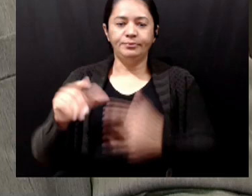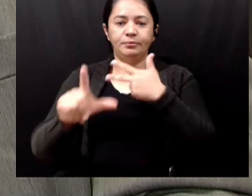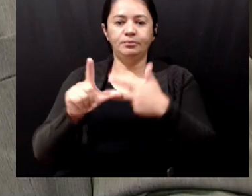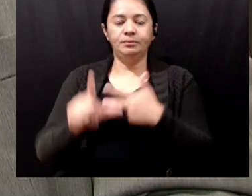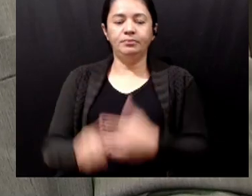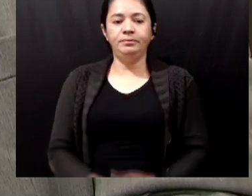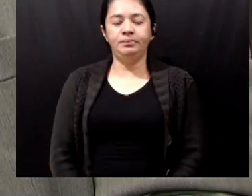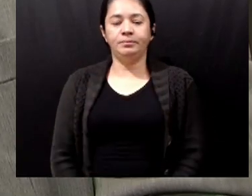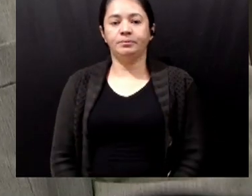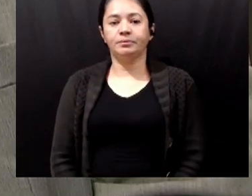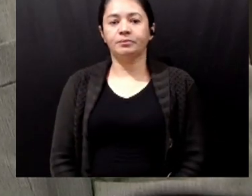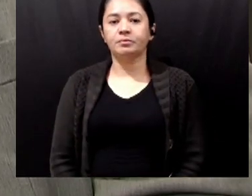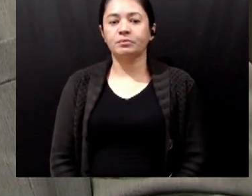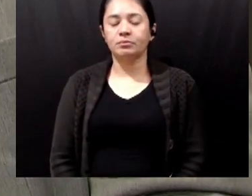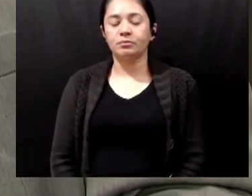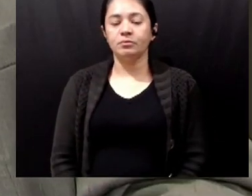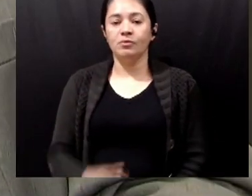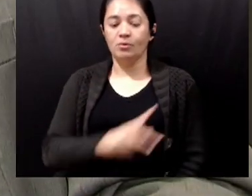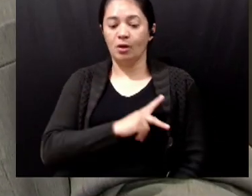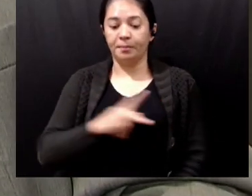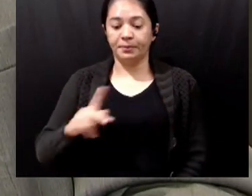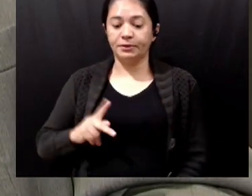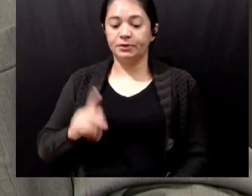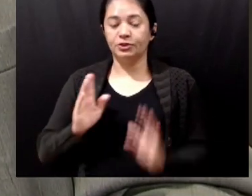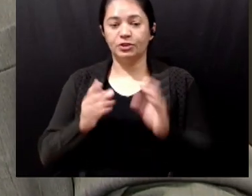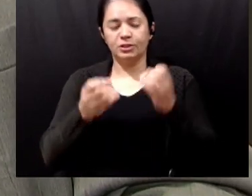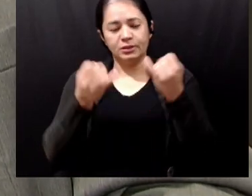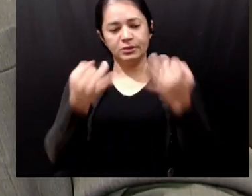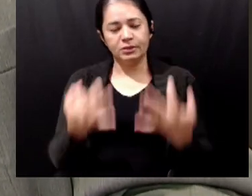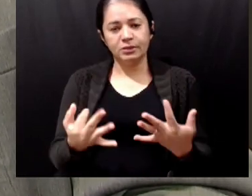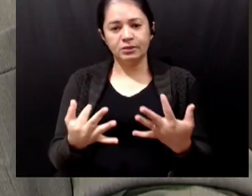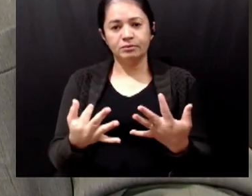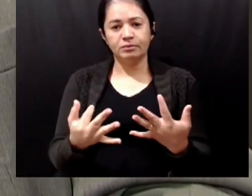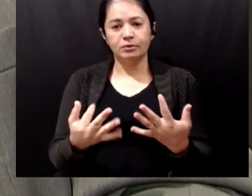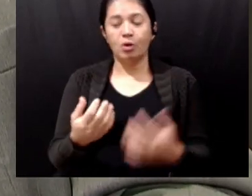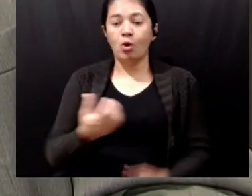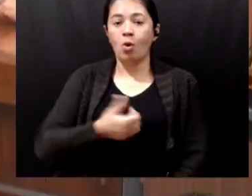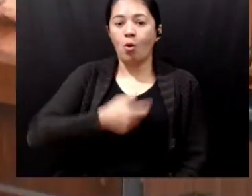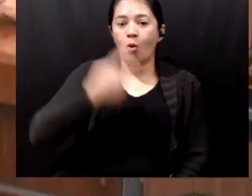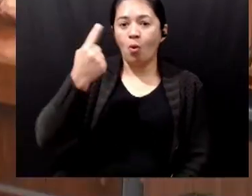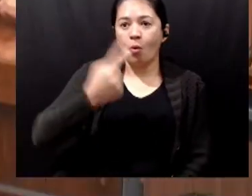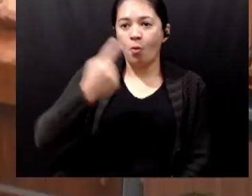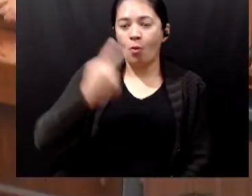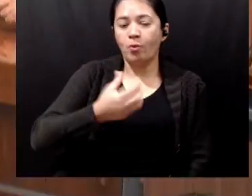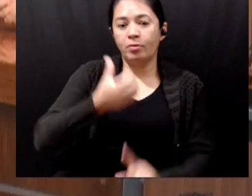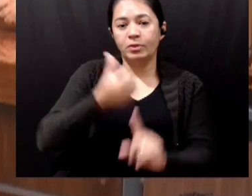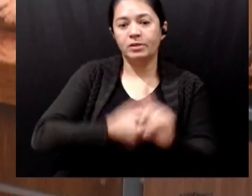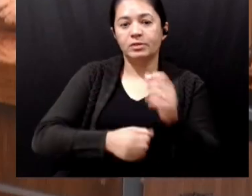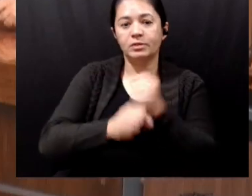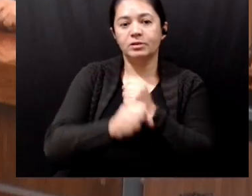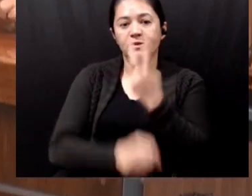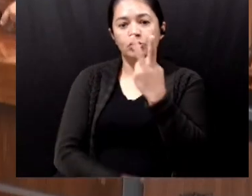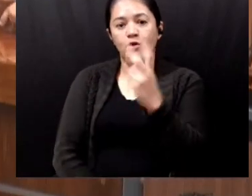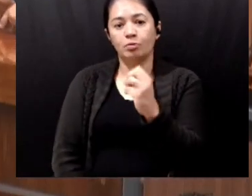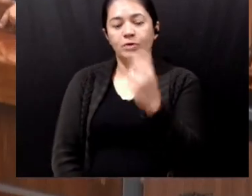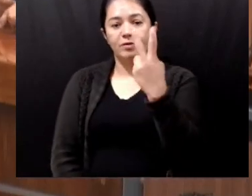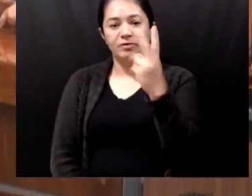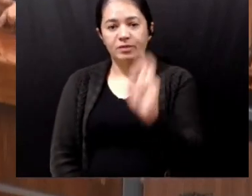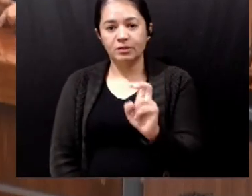da comissão fez um balanço sobre o primeiro semestre de 2025, que teve na primeira